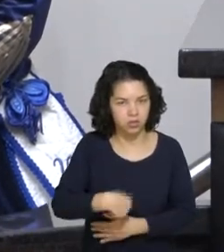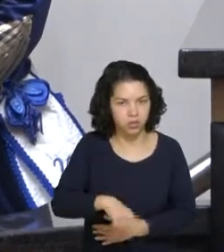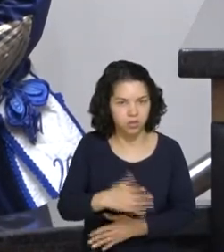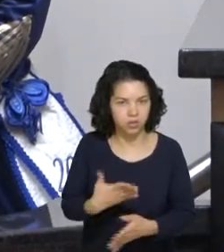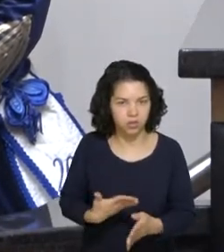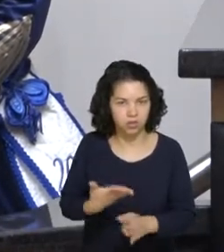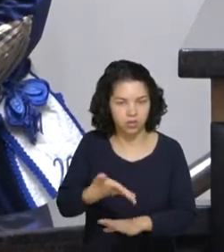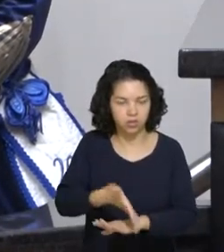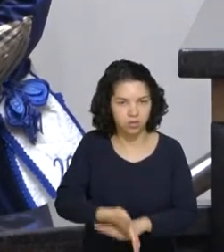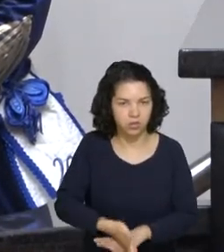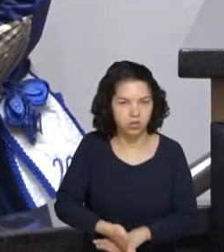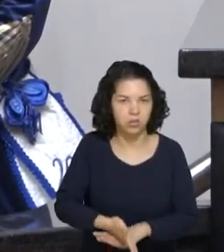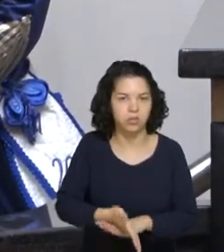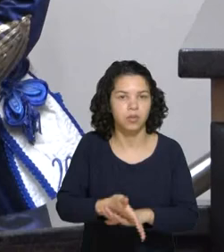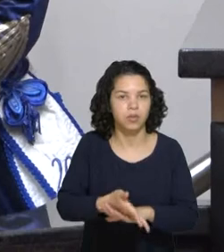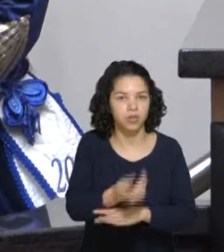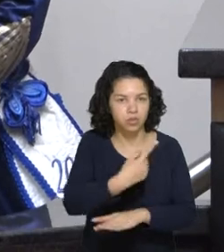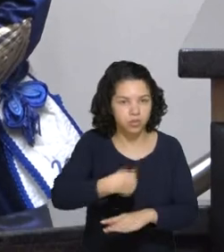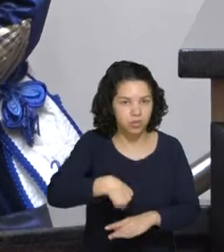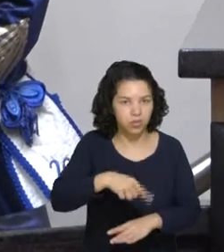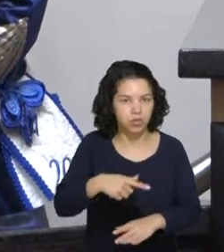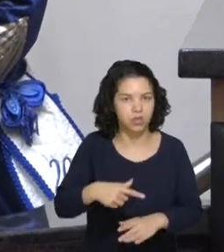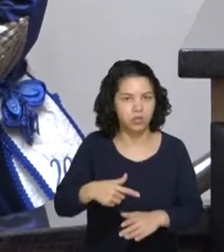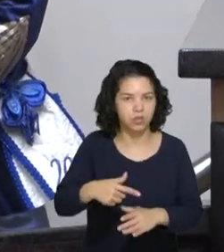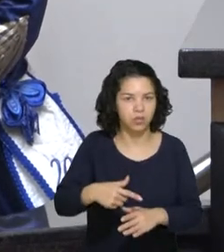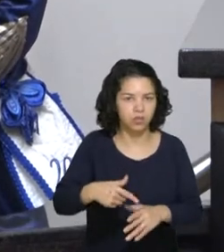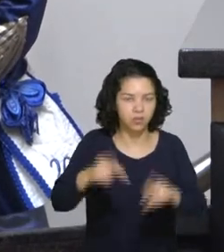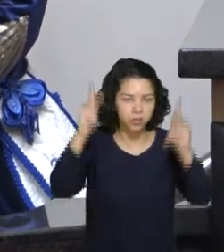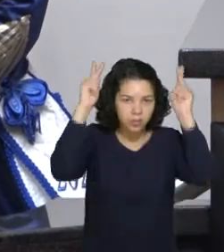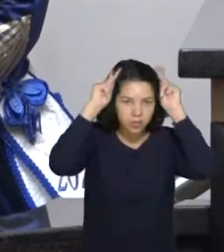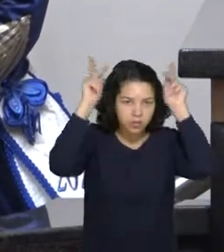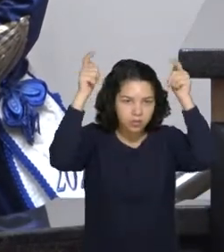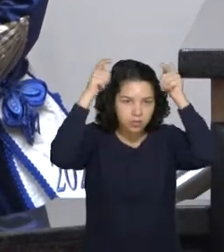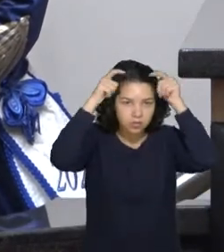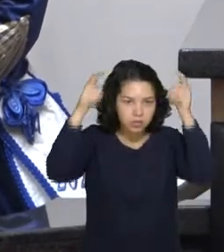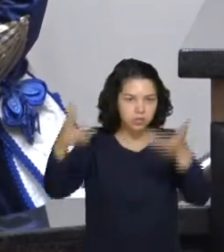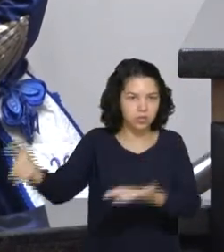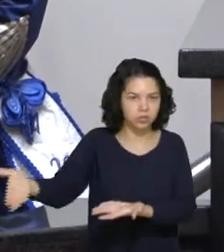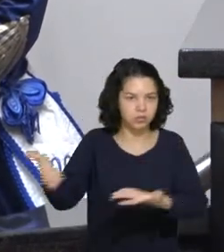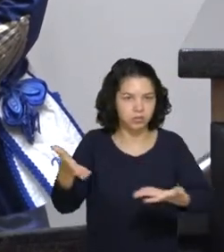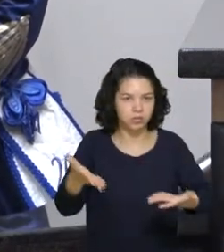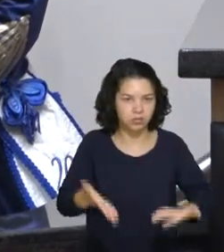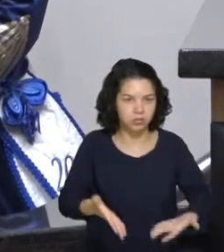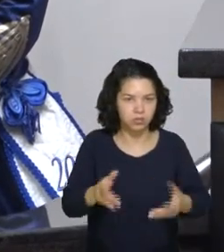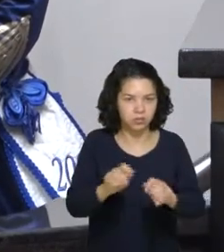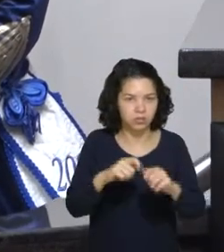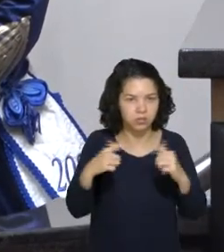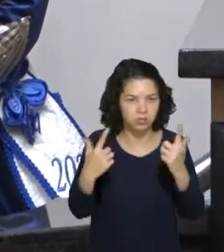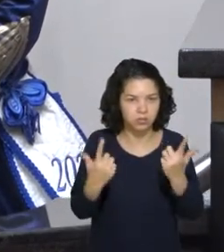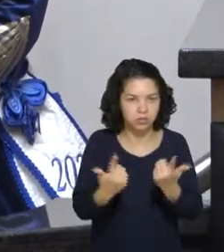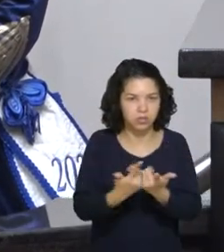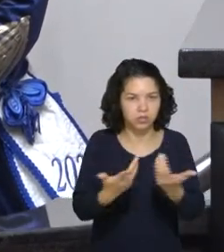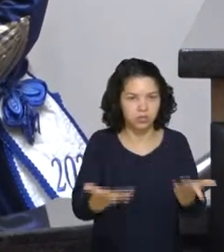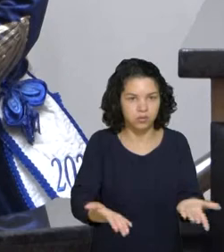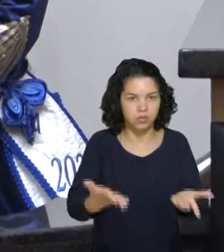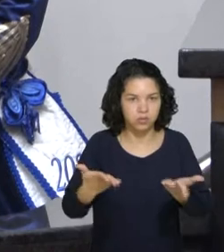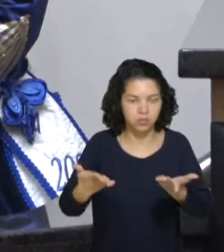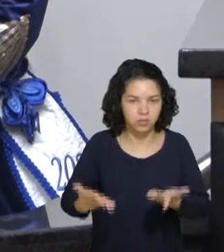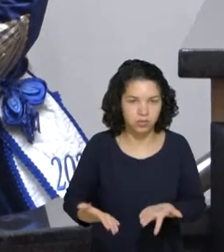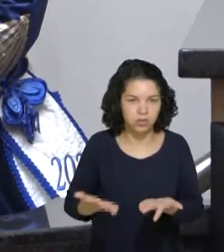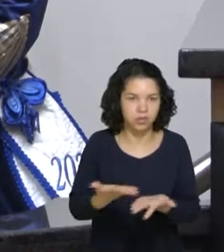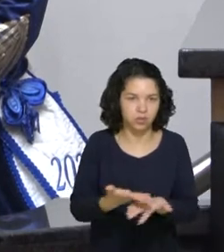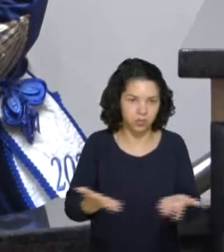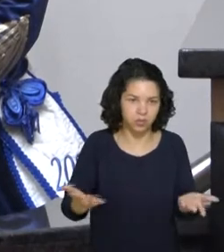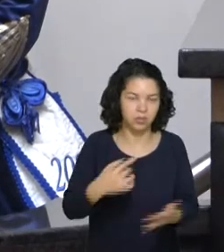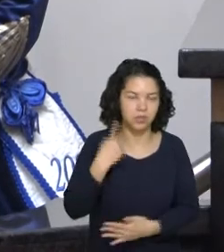para trazer a nossa realeza, aqui na Assembleia, fazer o convite para todos os nossos